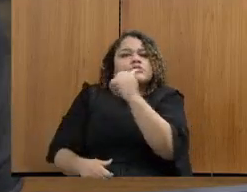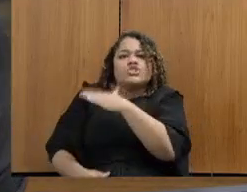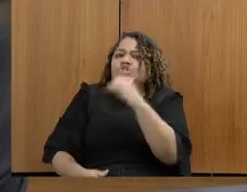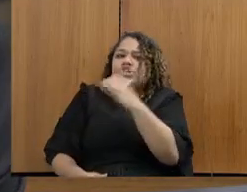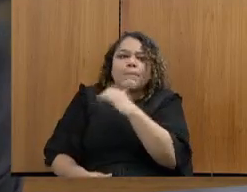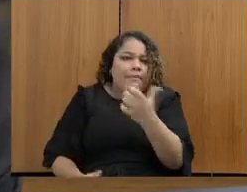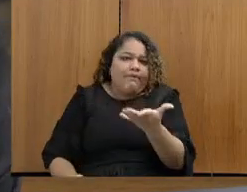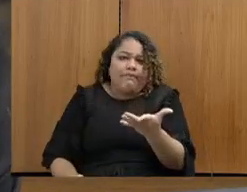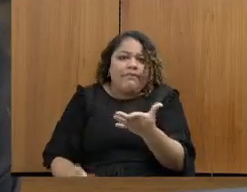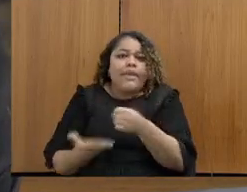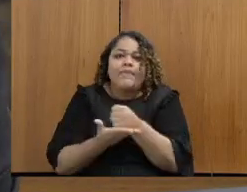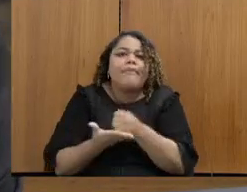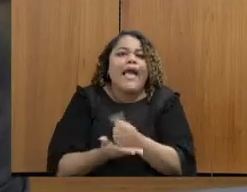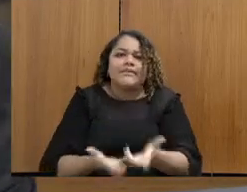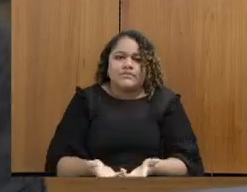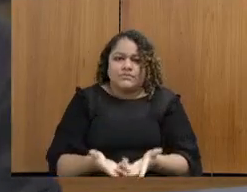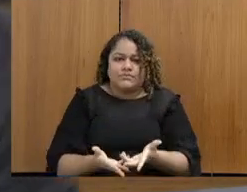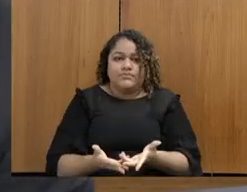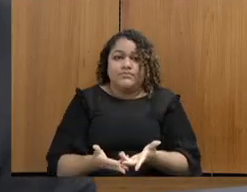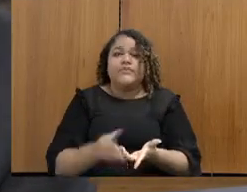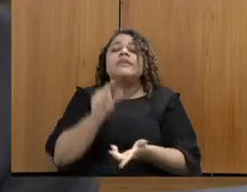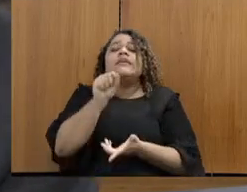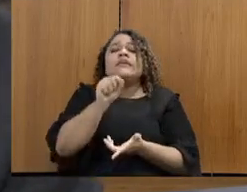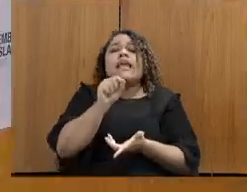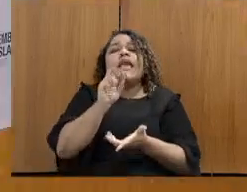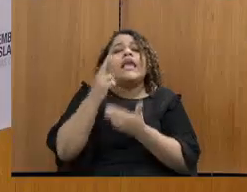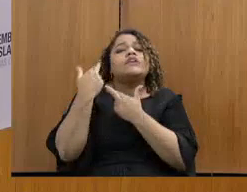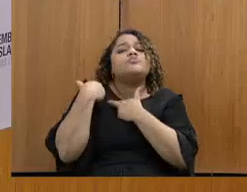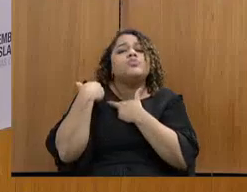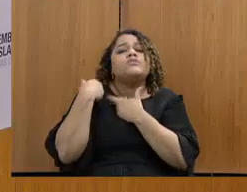de cobrar é da Chevrolet